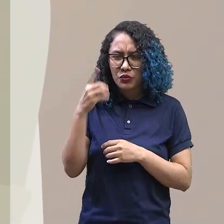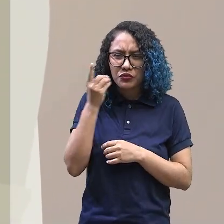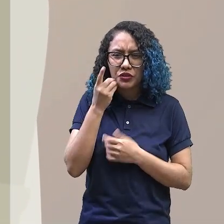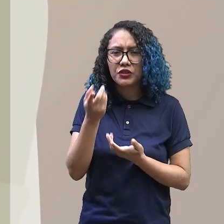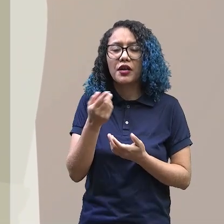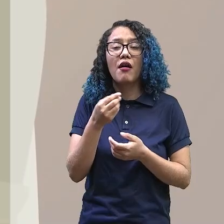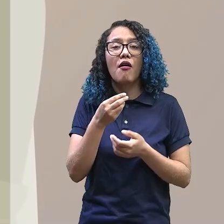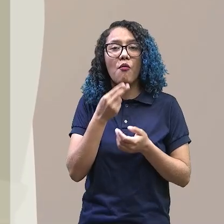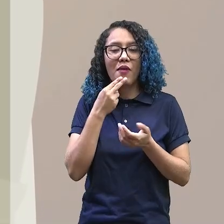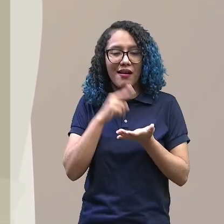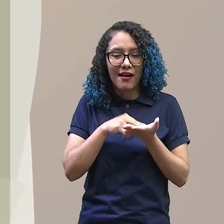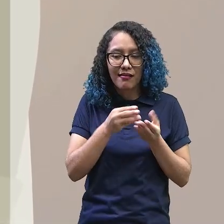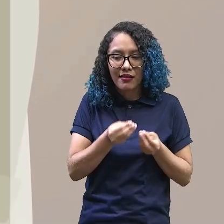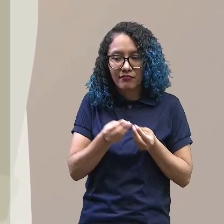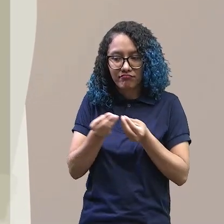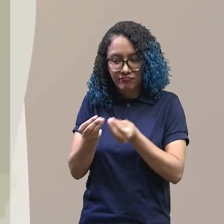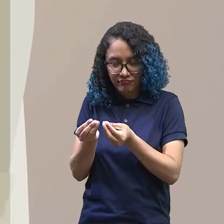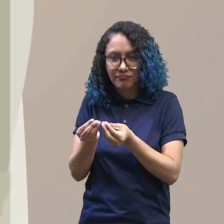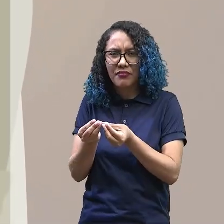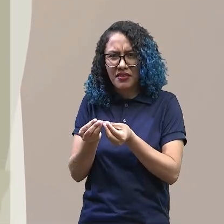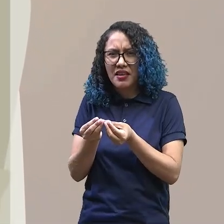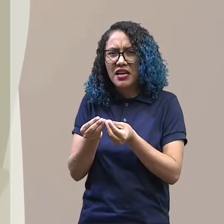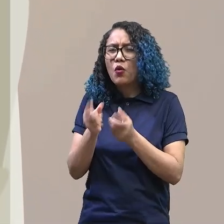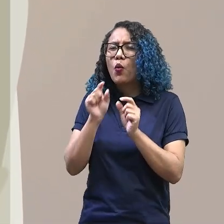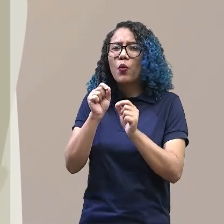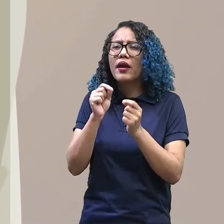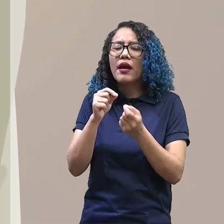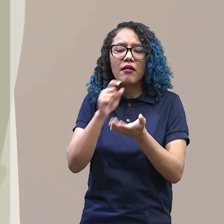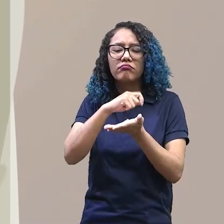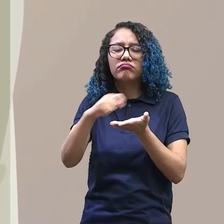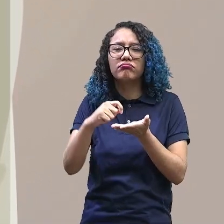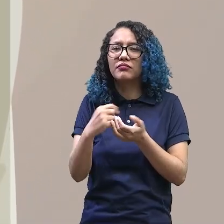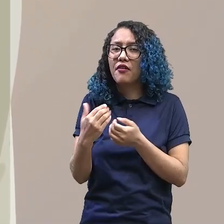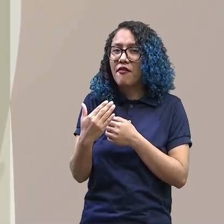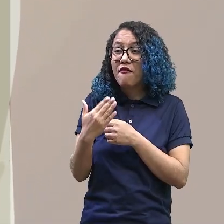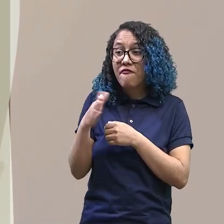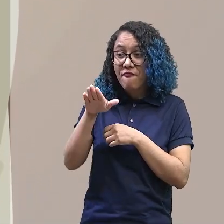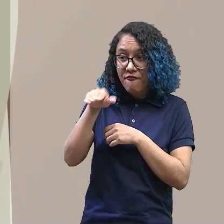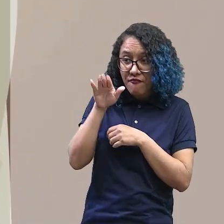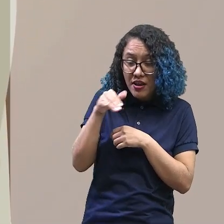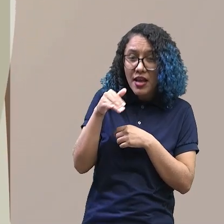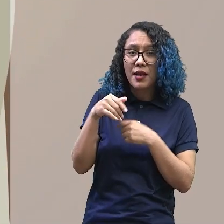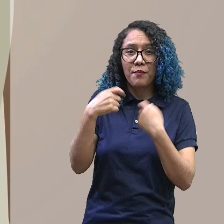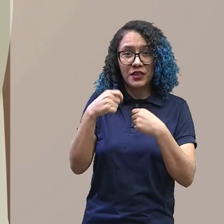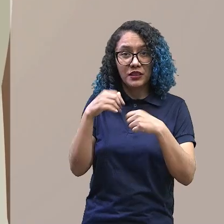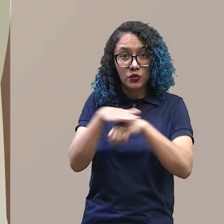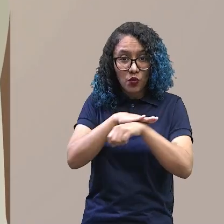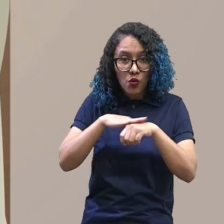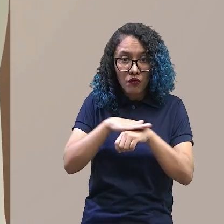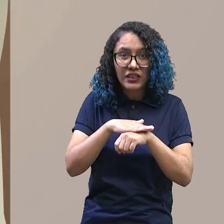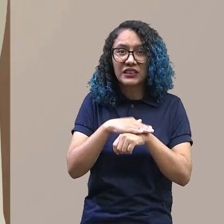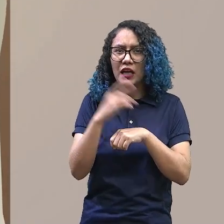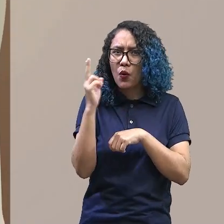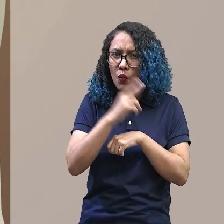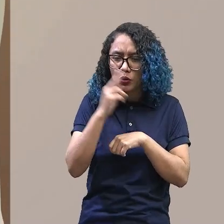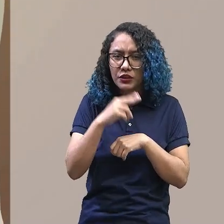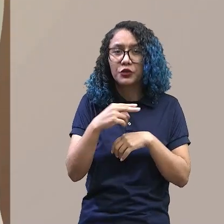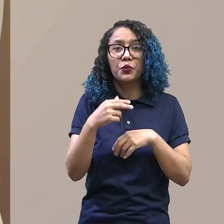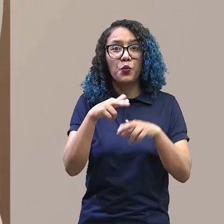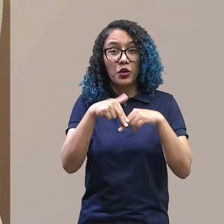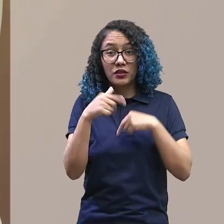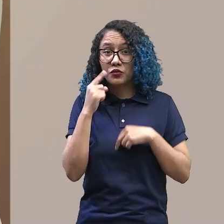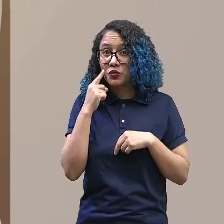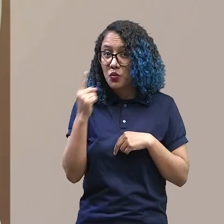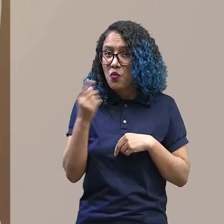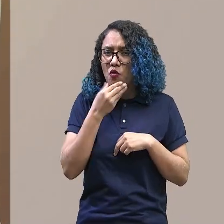de Vilela. Vem já à nossa casa. Preciso falar-te sem demora. O tom urgente e inesperado deixa Camilo inquieto.